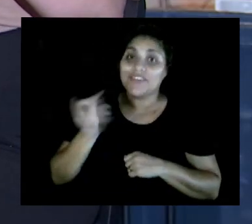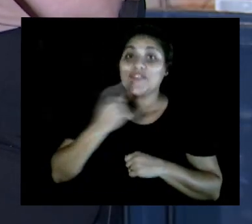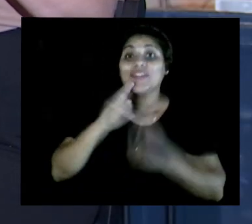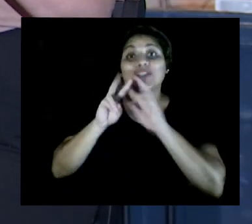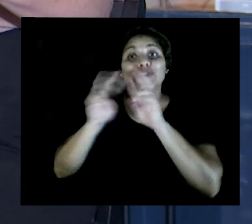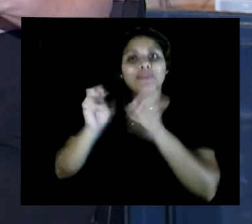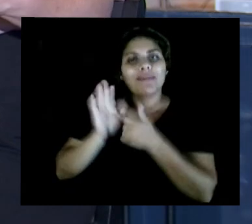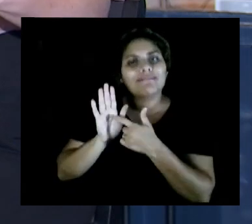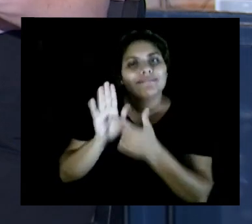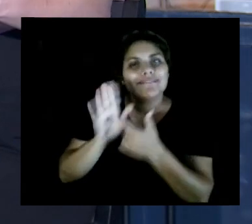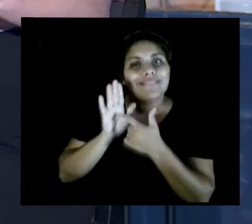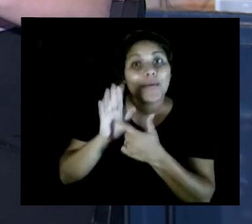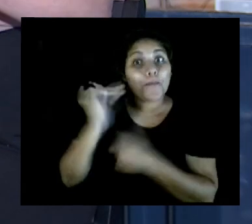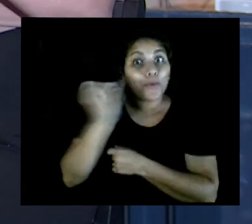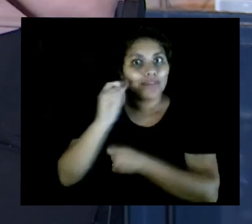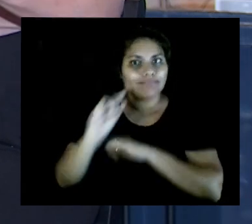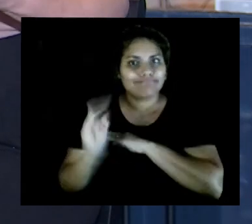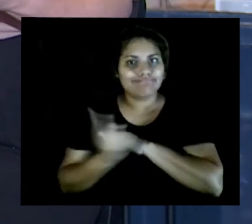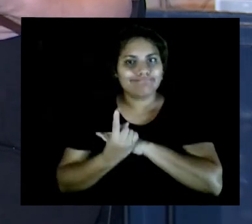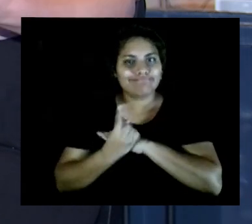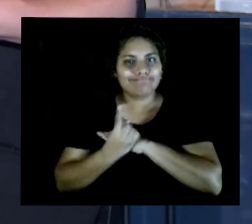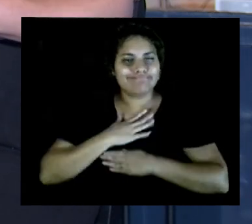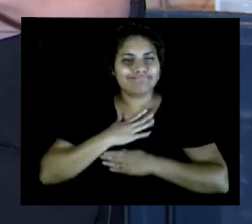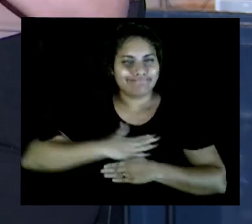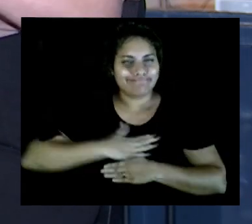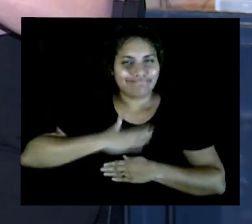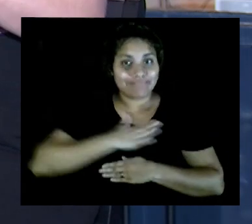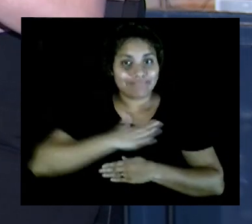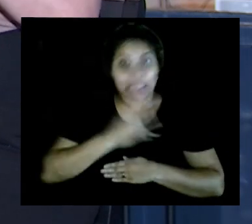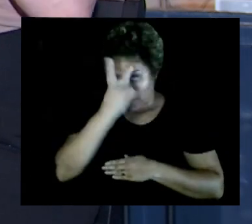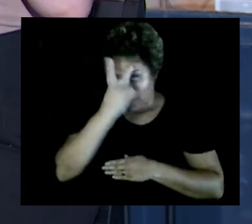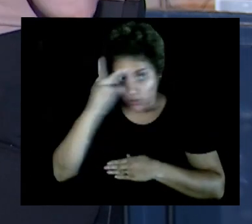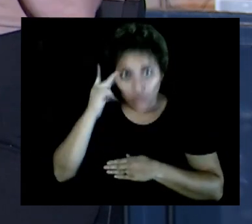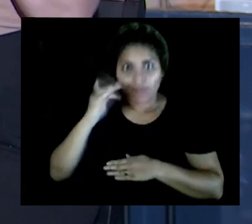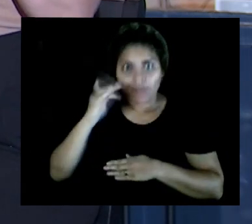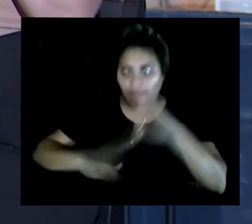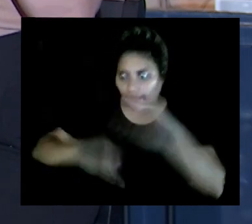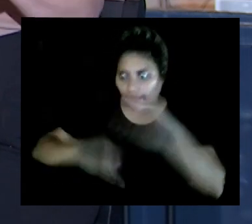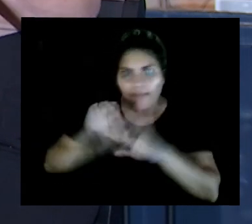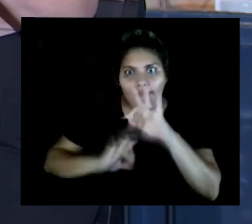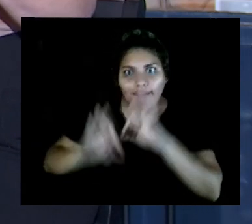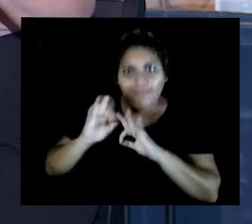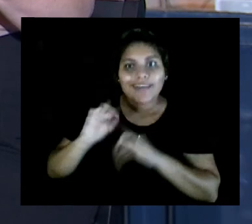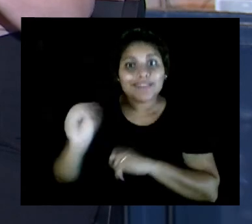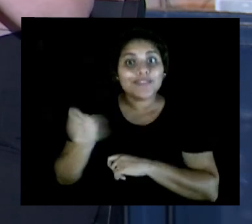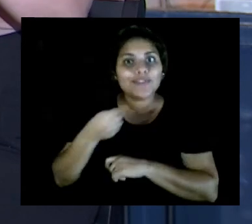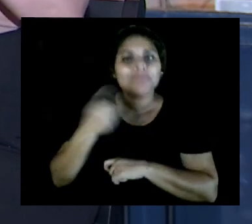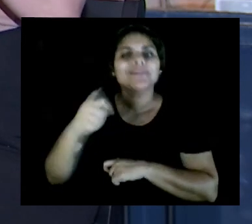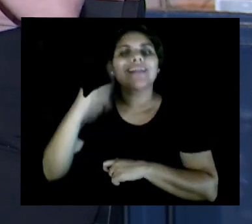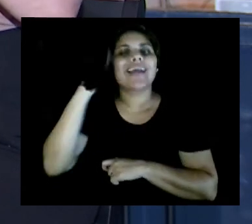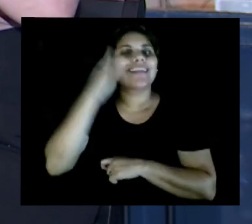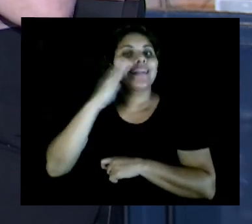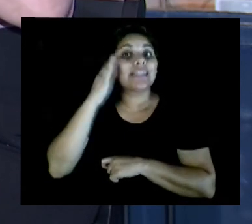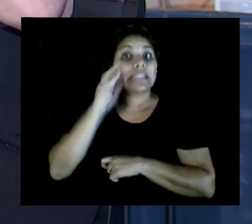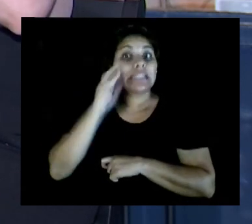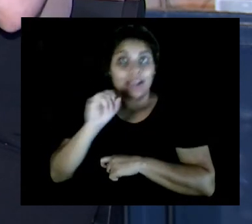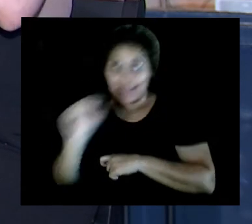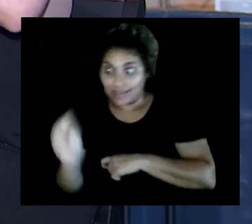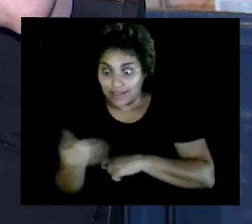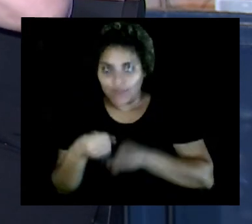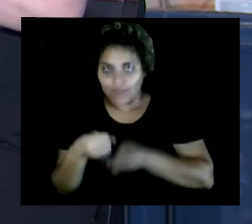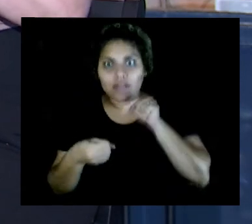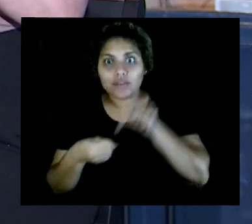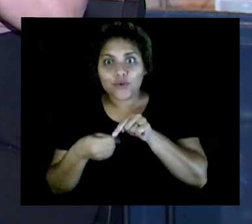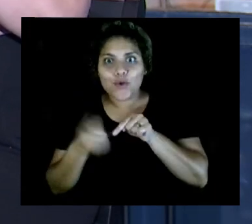sobre essas entregas importantes para o cliente, é importante para aquele que quer ser mestre cervejeiro entender que